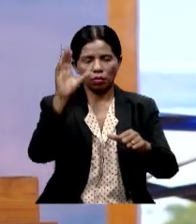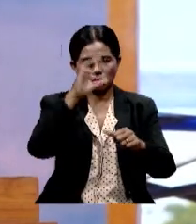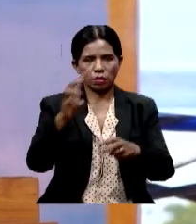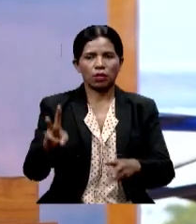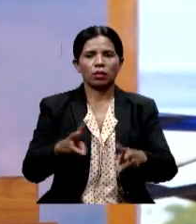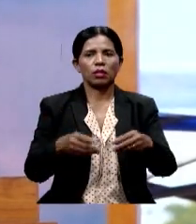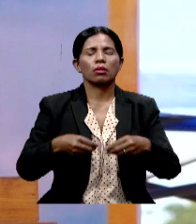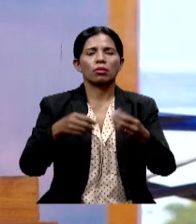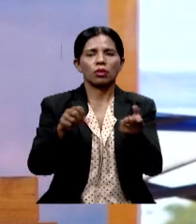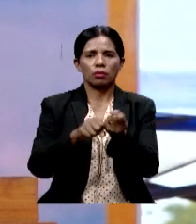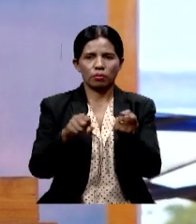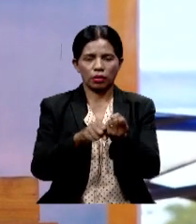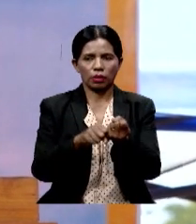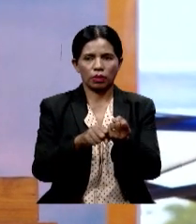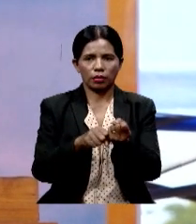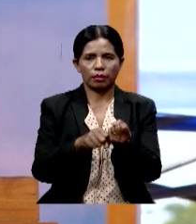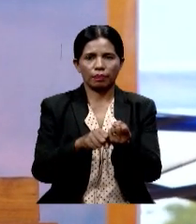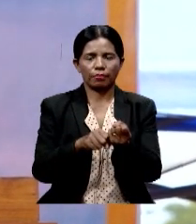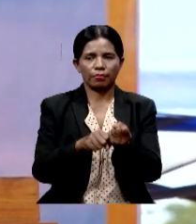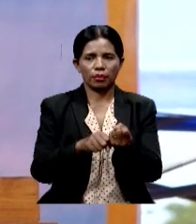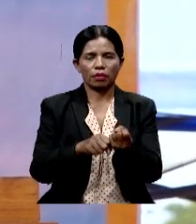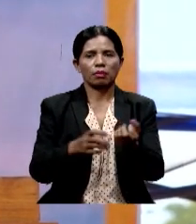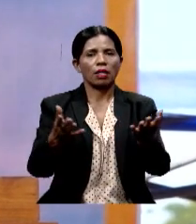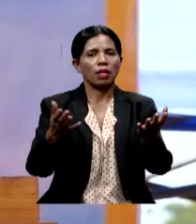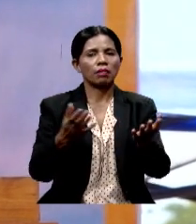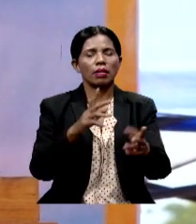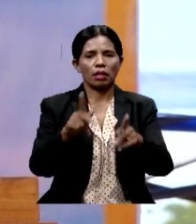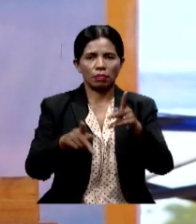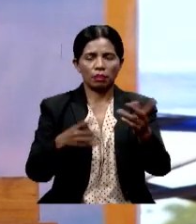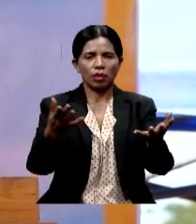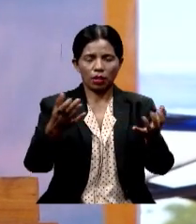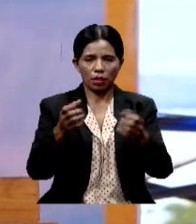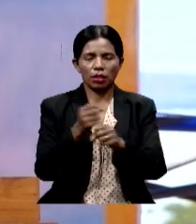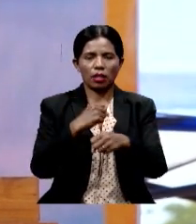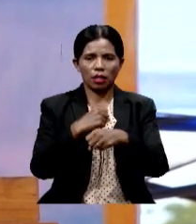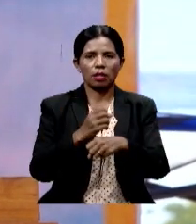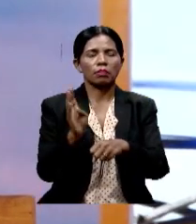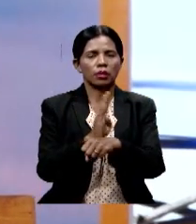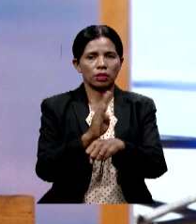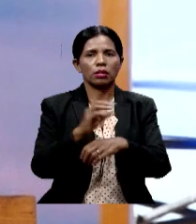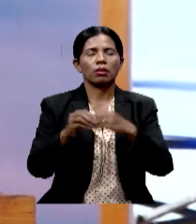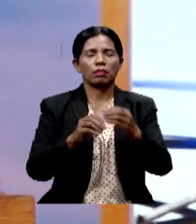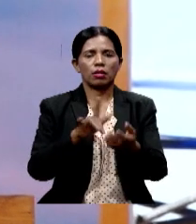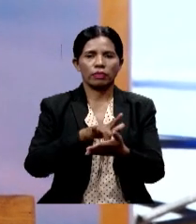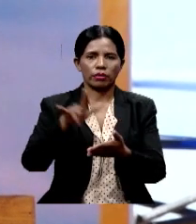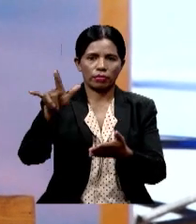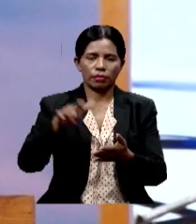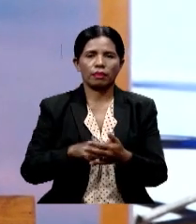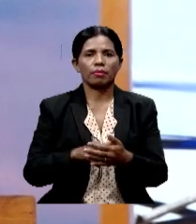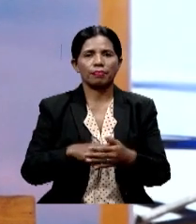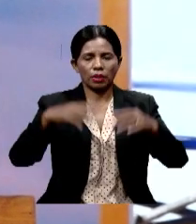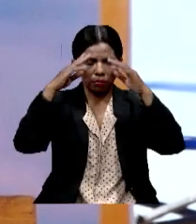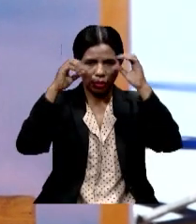tfo apoio ba iniciativa Timor-Leste liliu ya setor aviação. E a Sorenselo, presidente